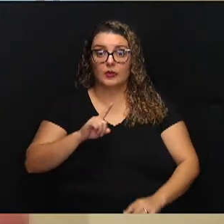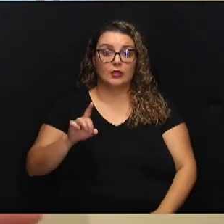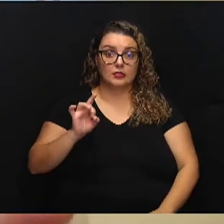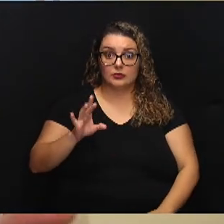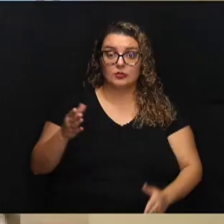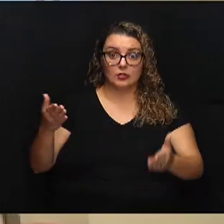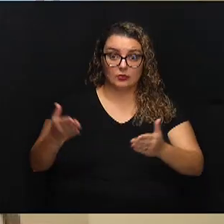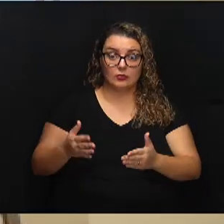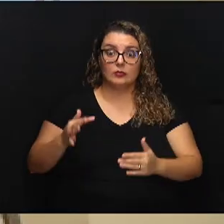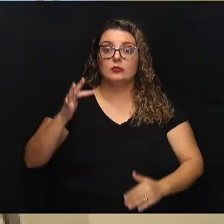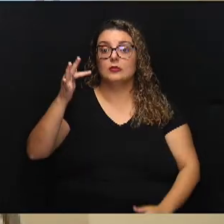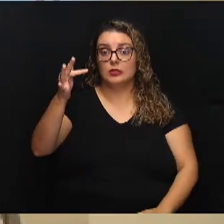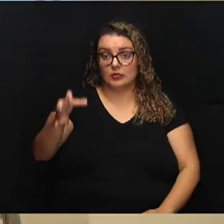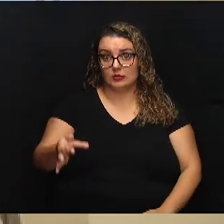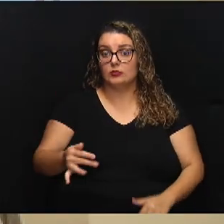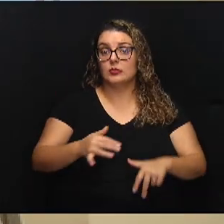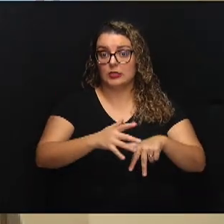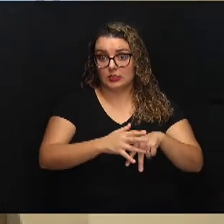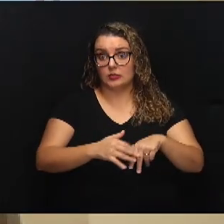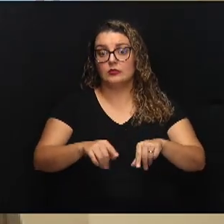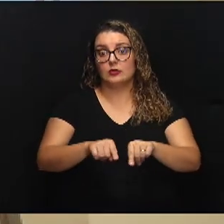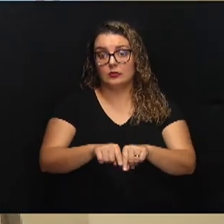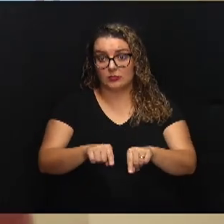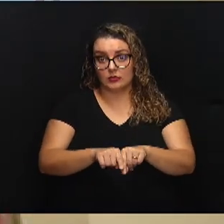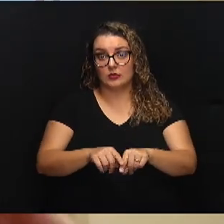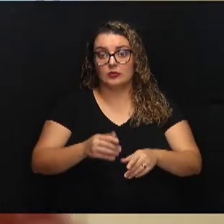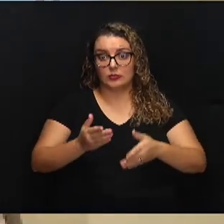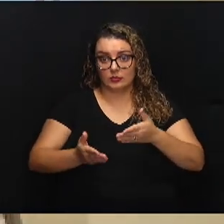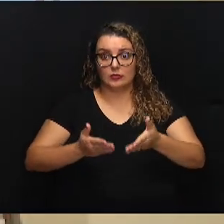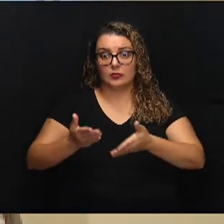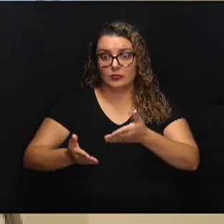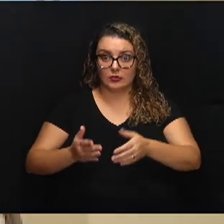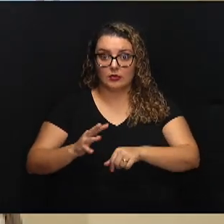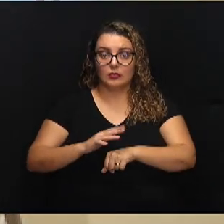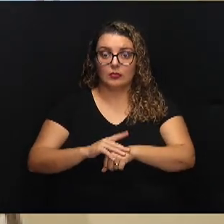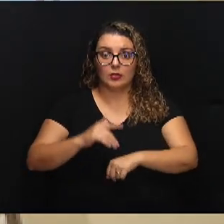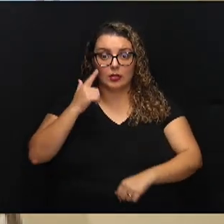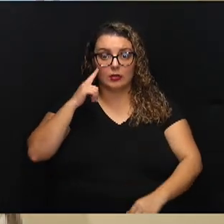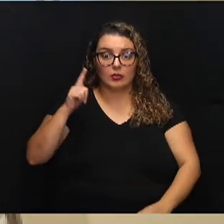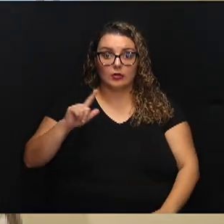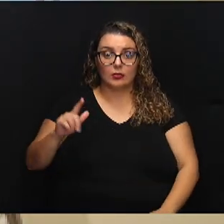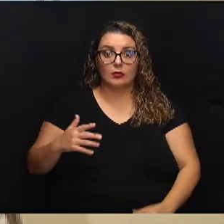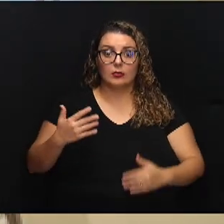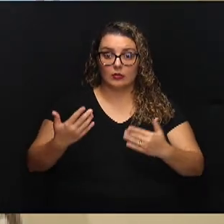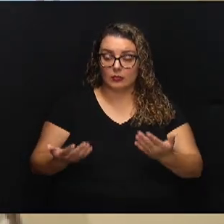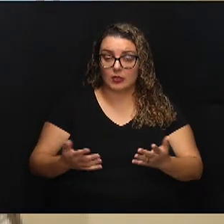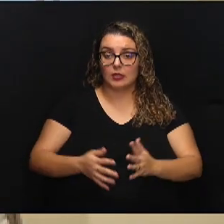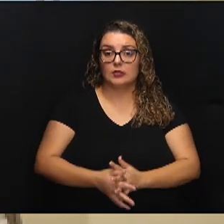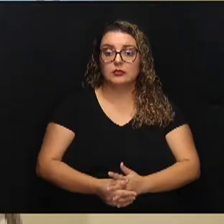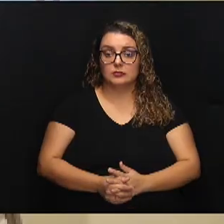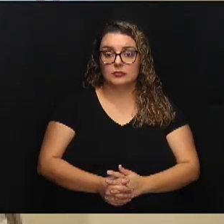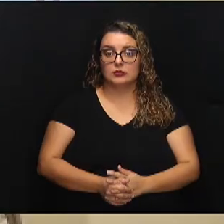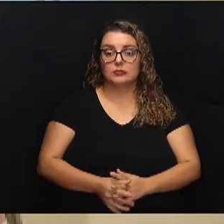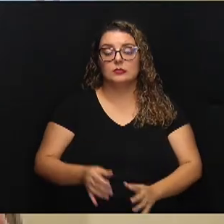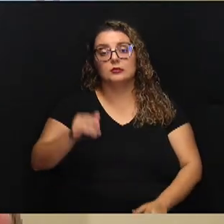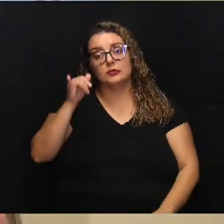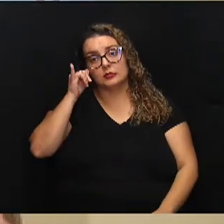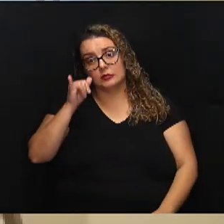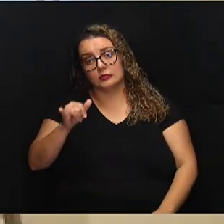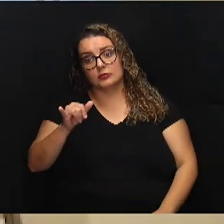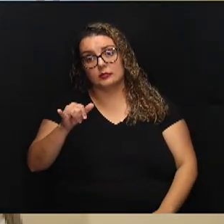agora, mas no futuro dessa paciente, né? A gente está tratando a doença, óbvio, mas para evitar que